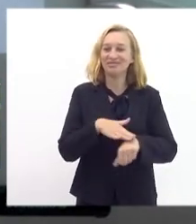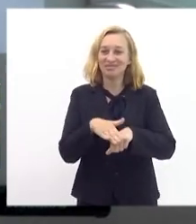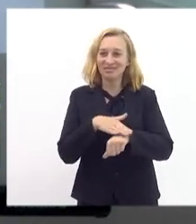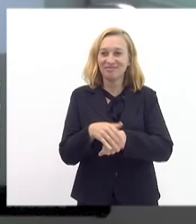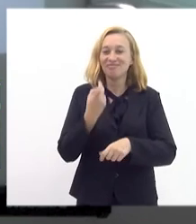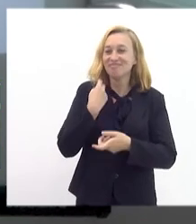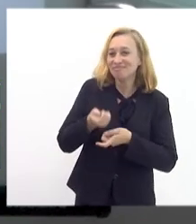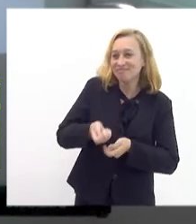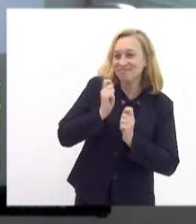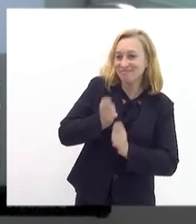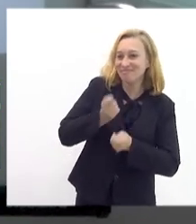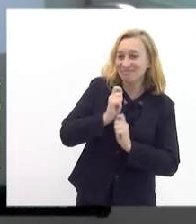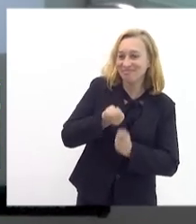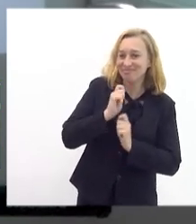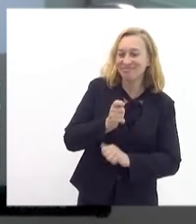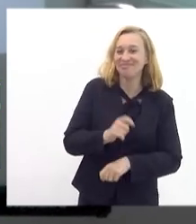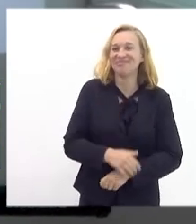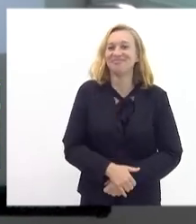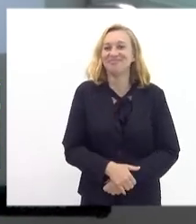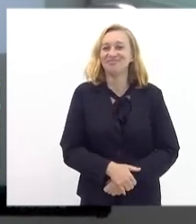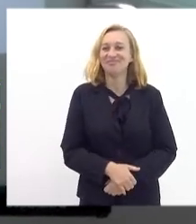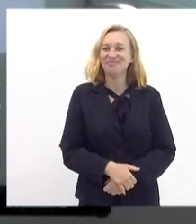pescadores eu